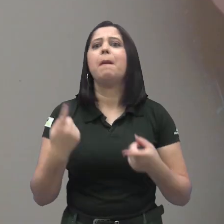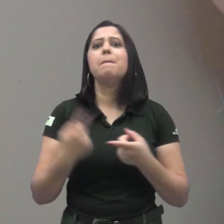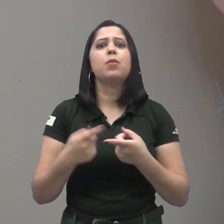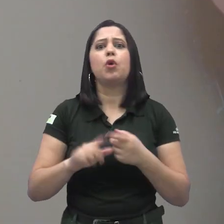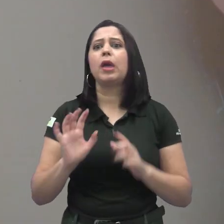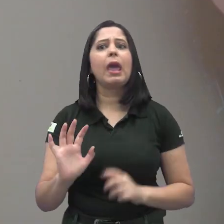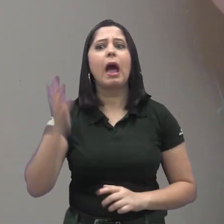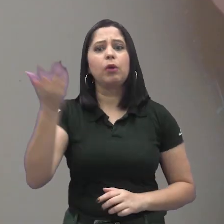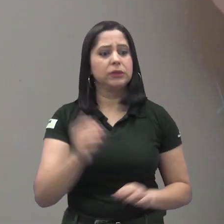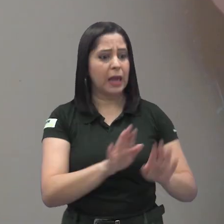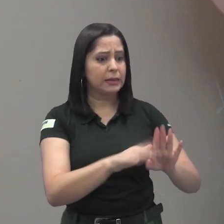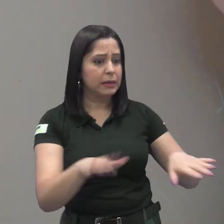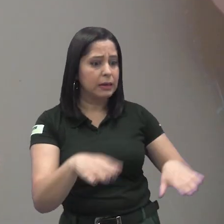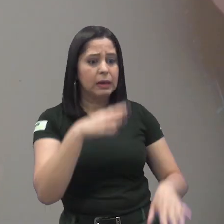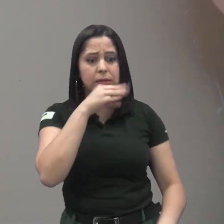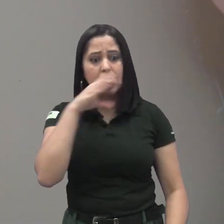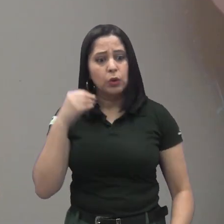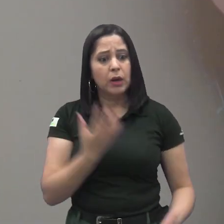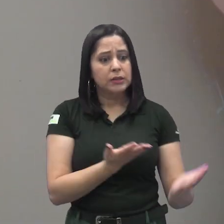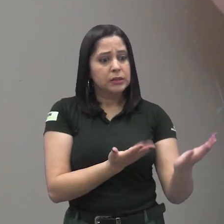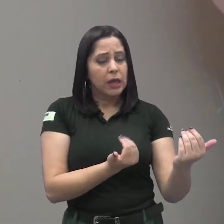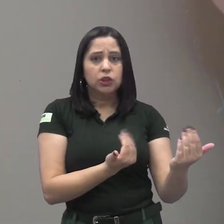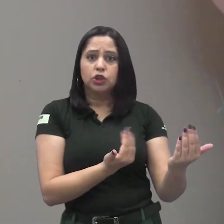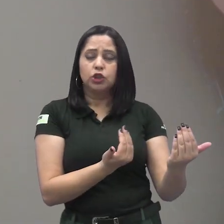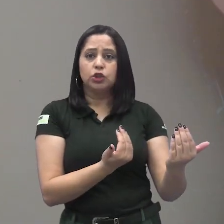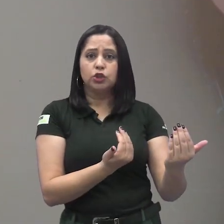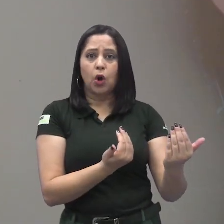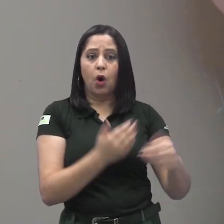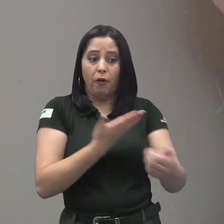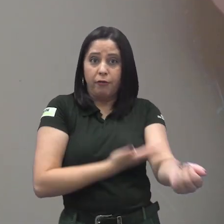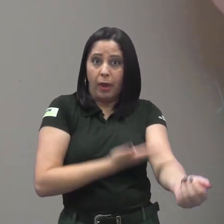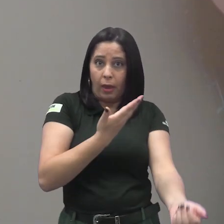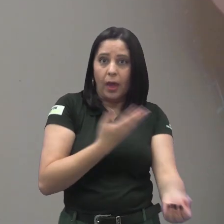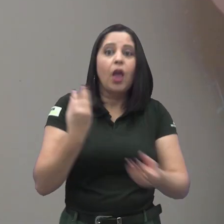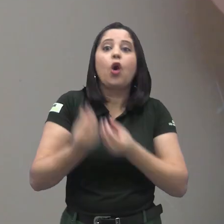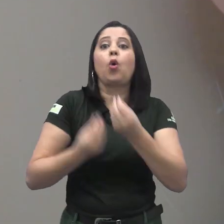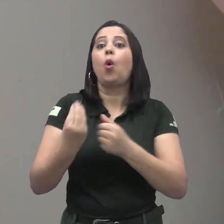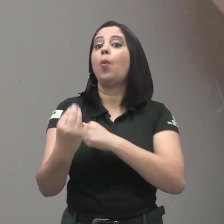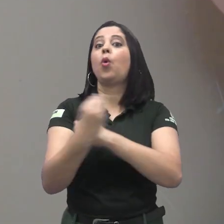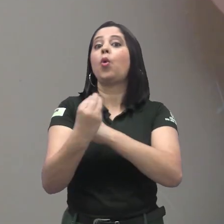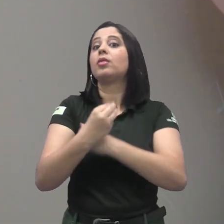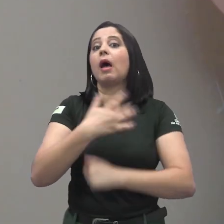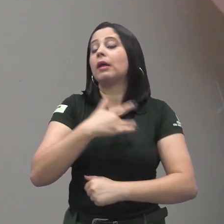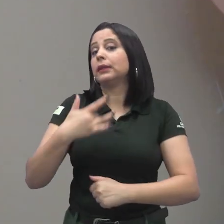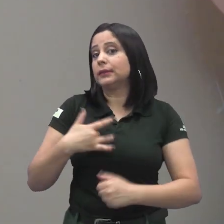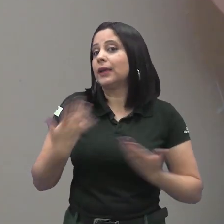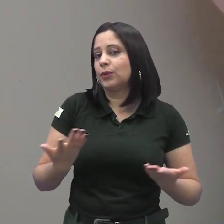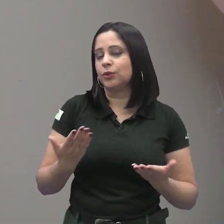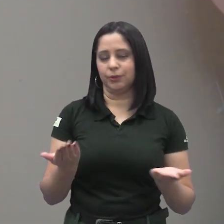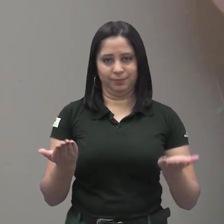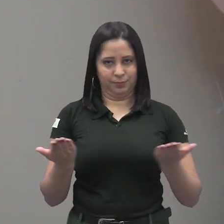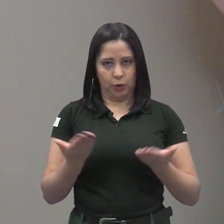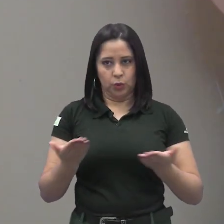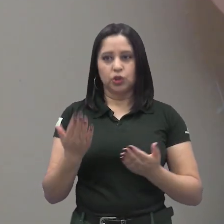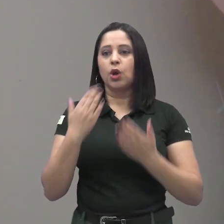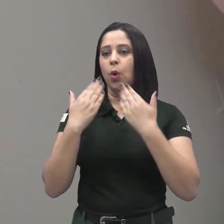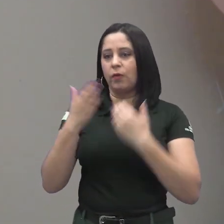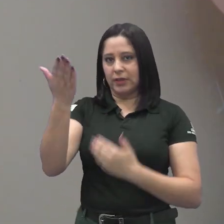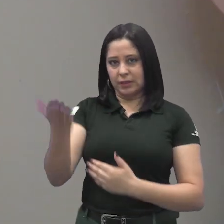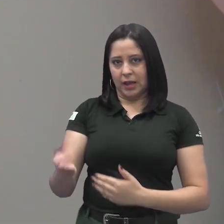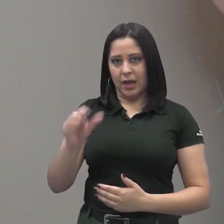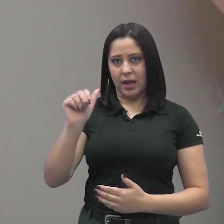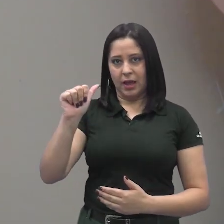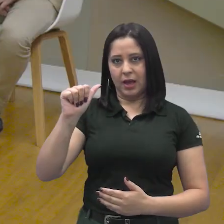está acontecendo e como cuidar da saúde desde cedo, a gente conversa hoje com o cardiologista André